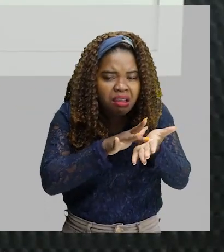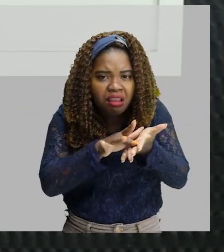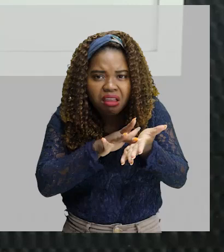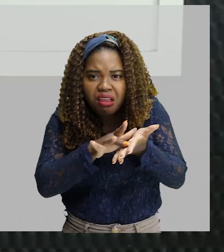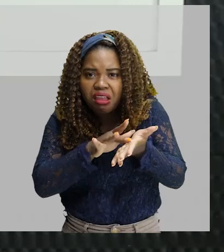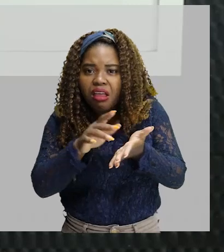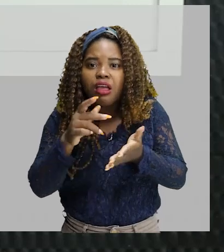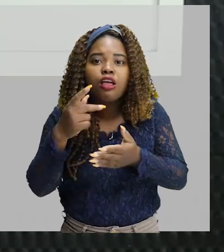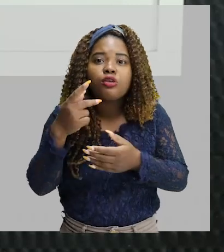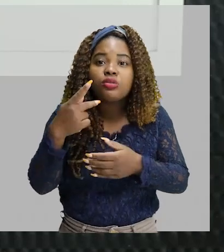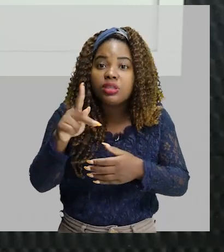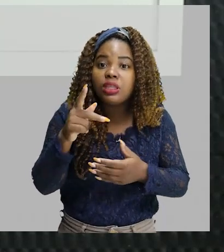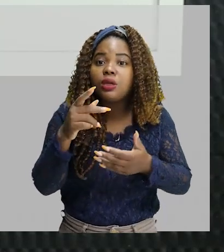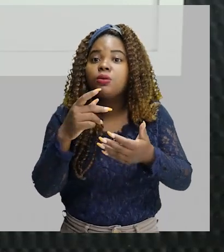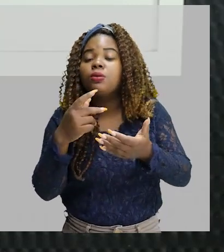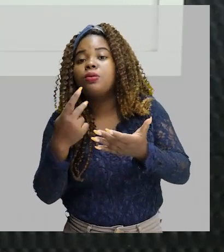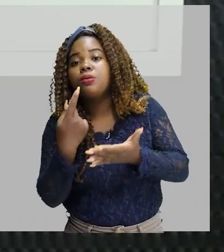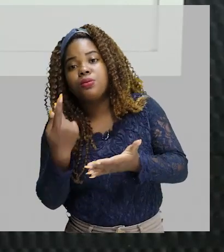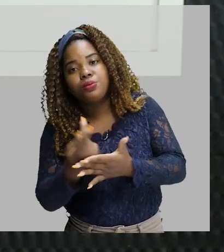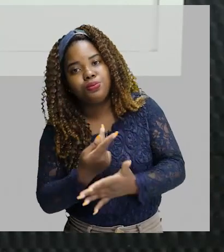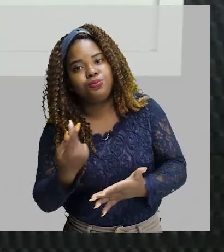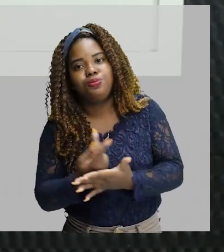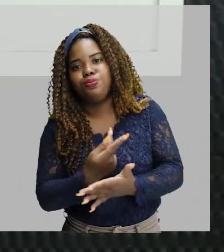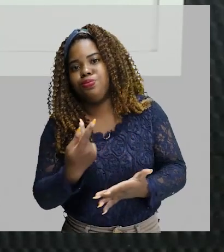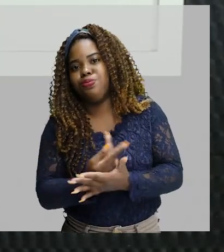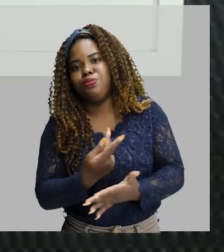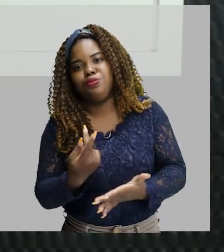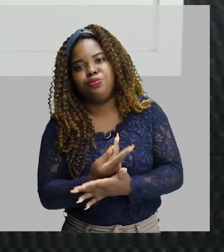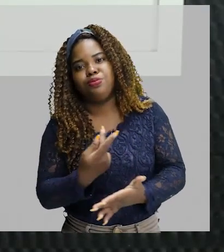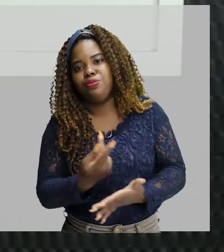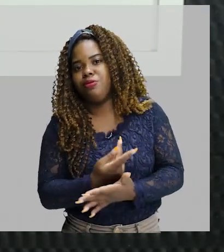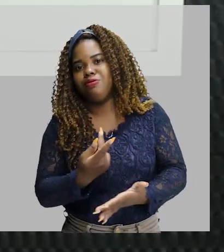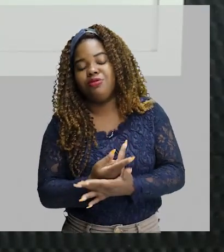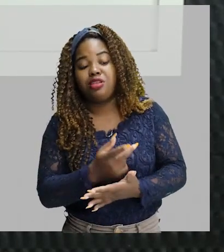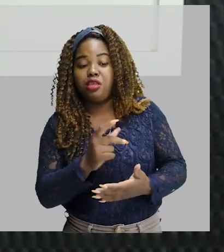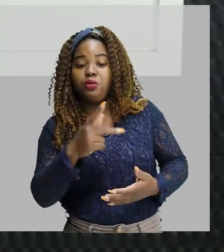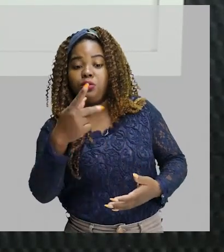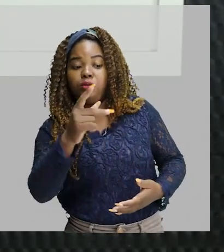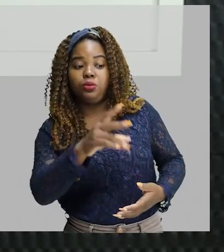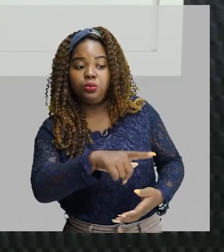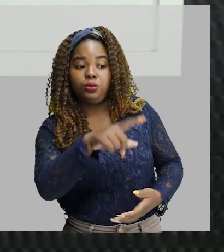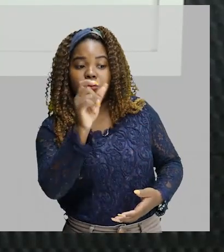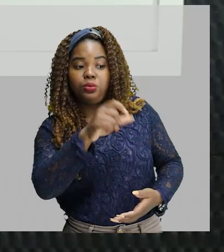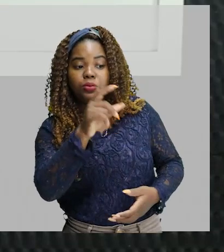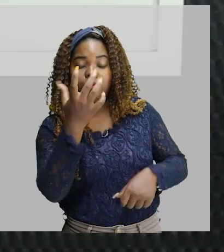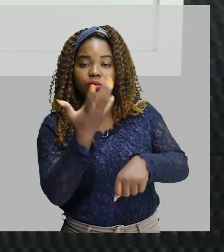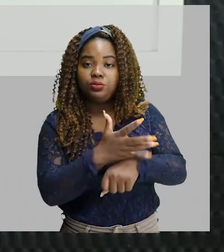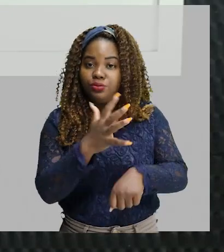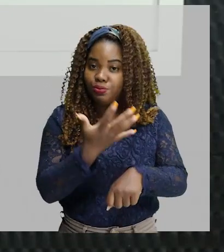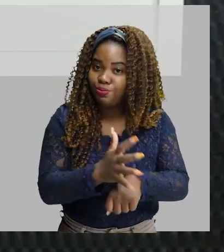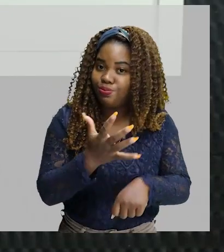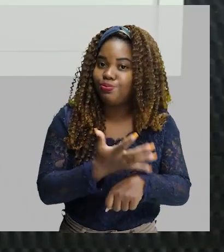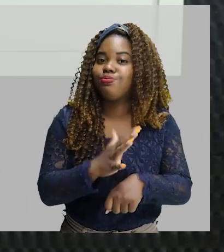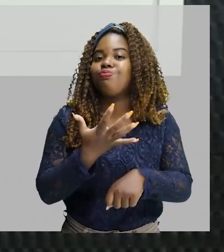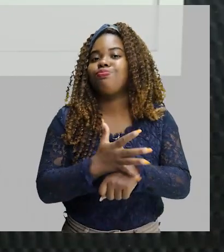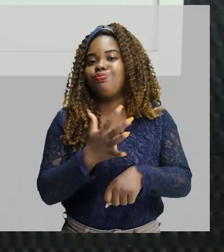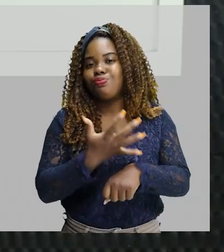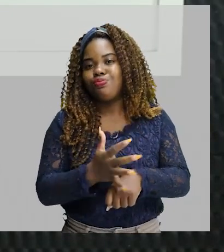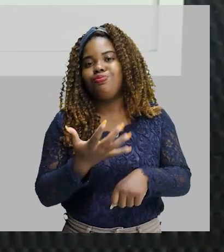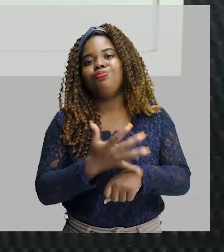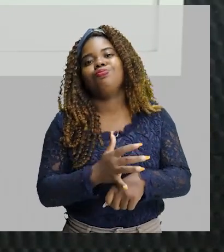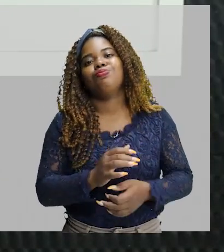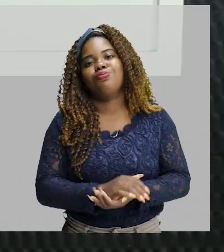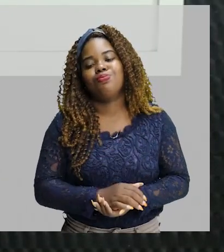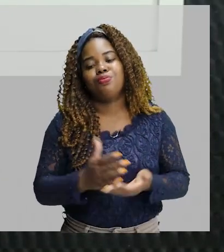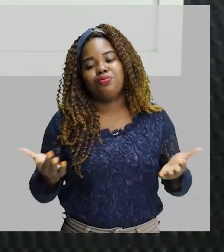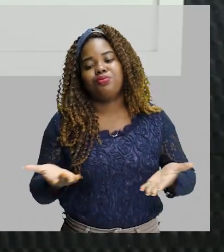própria participação naquilo em que você está vivendo, naquilo em que você pratica ou naquilo em que você